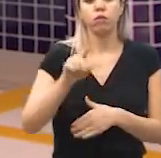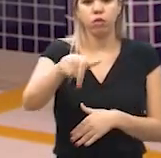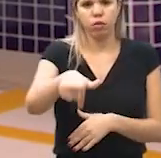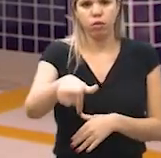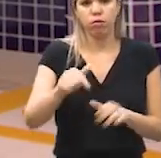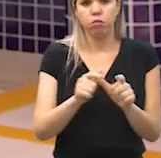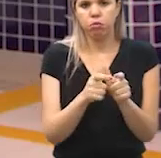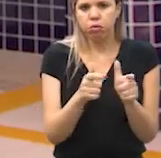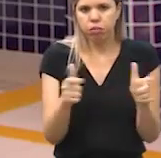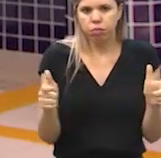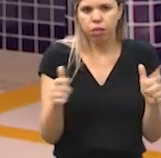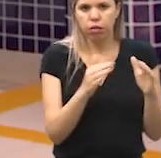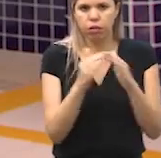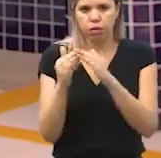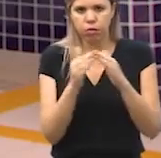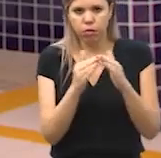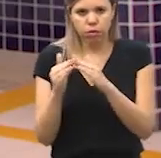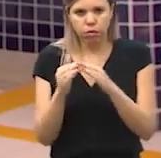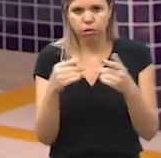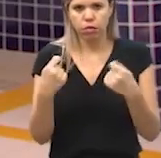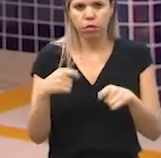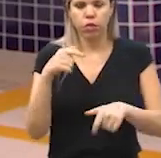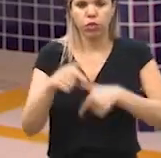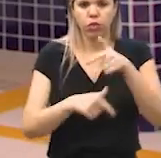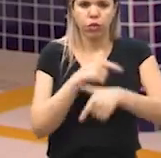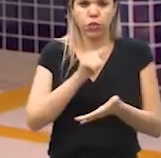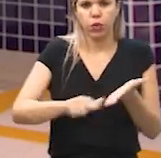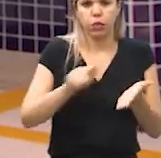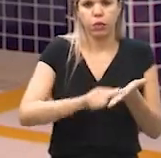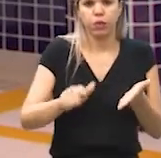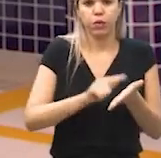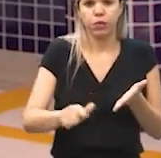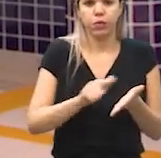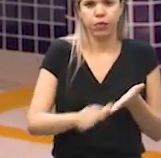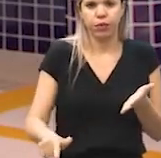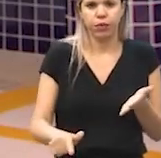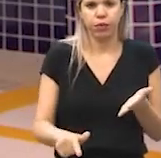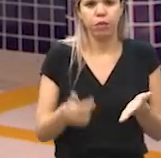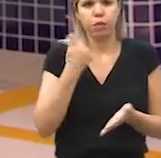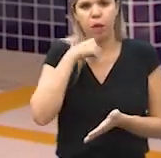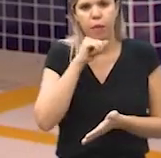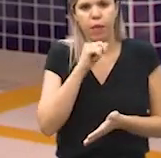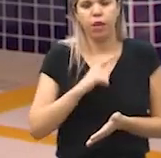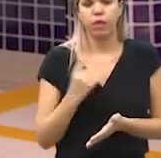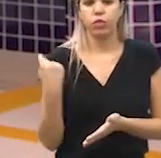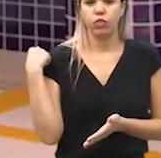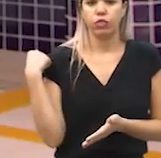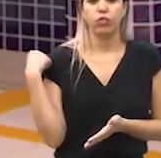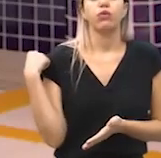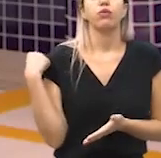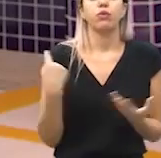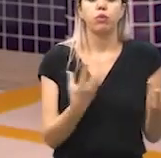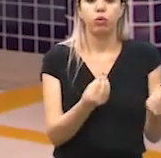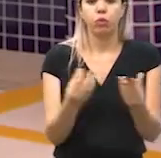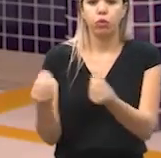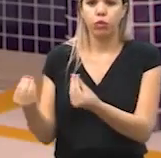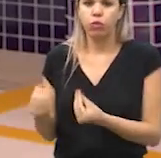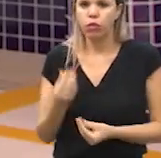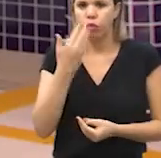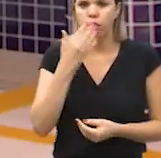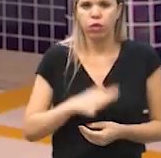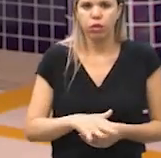depois foi aumentando as vizinhas e elas precisavam trabalhar, fazer faxina. E como minha mãe tinha já muitas